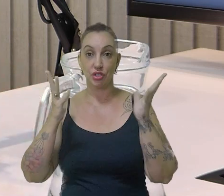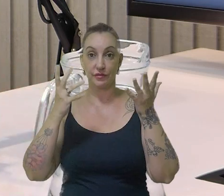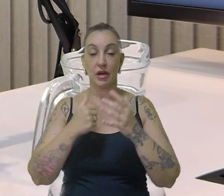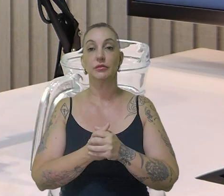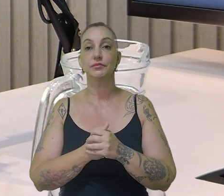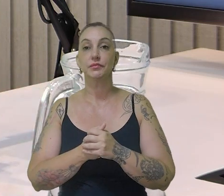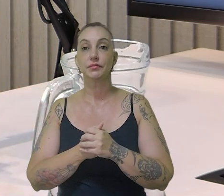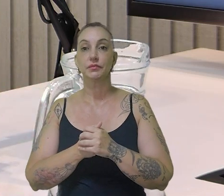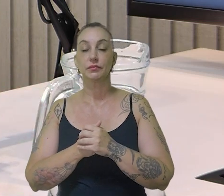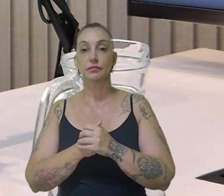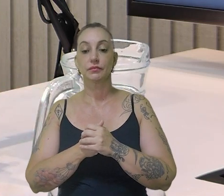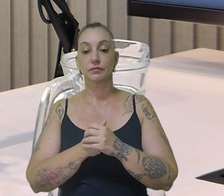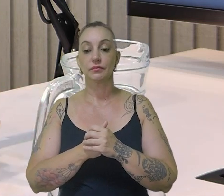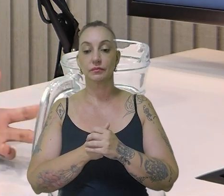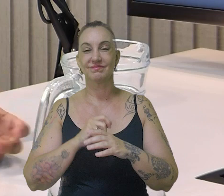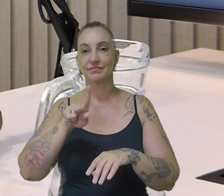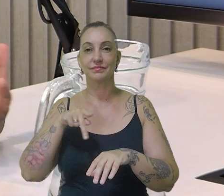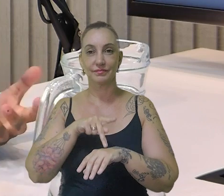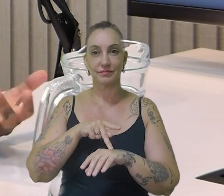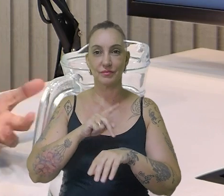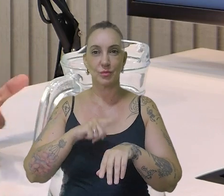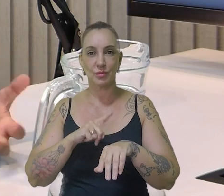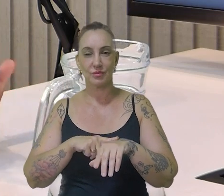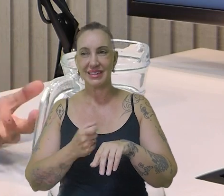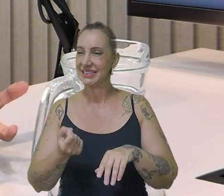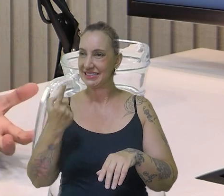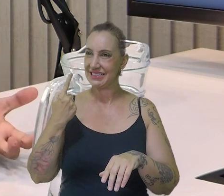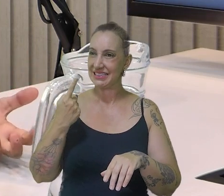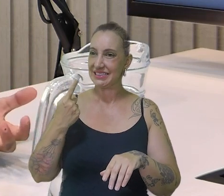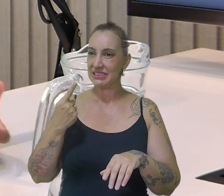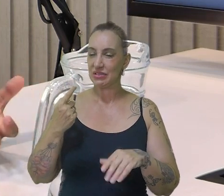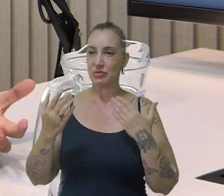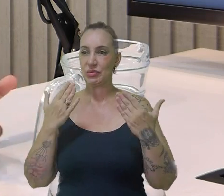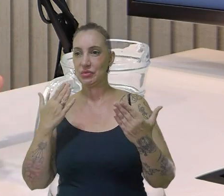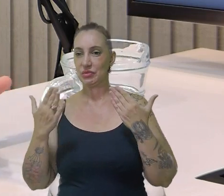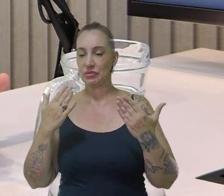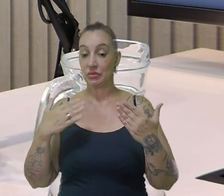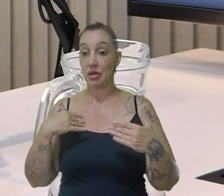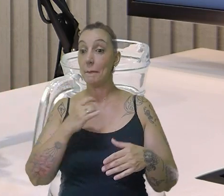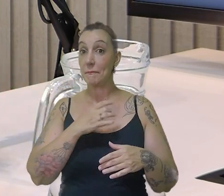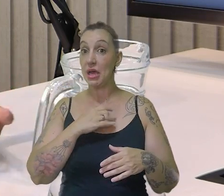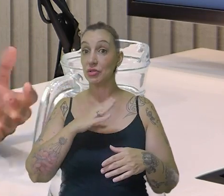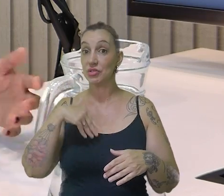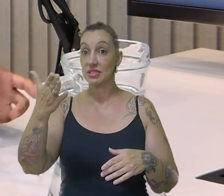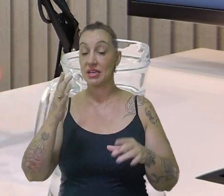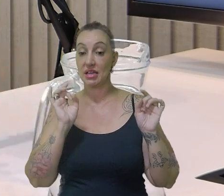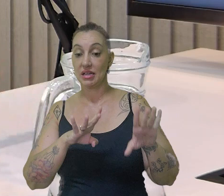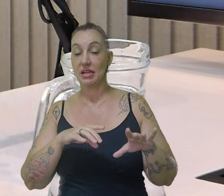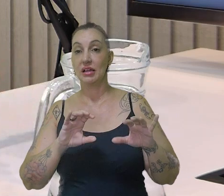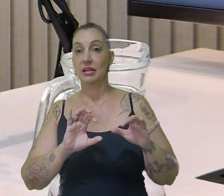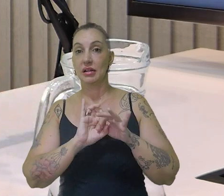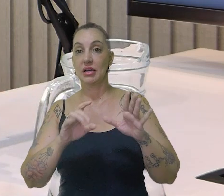assim e o país estava num num momento um pouco estranho incerto assim que eu tive um pouco de medo de sair e deixar